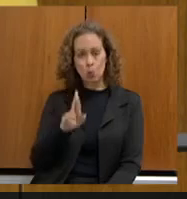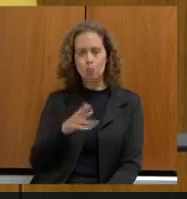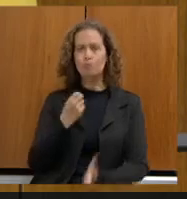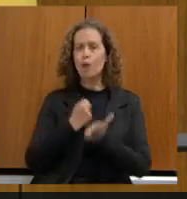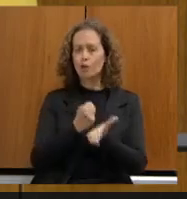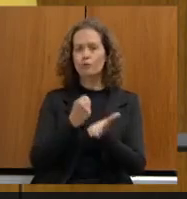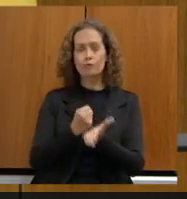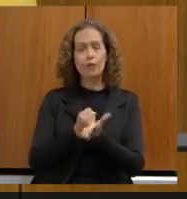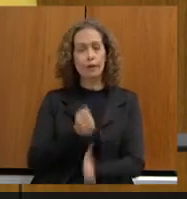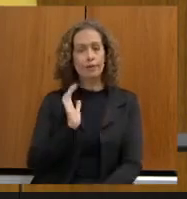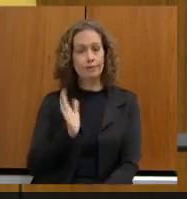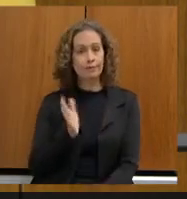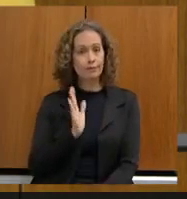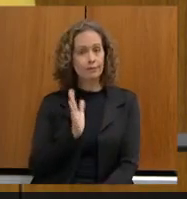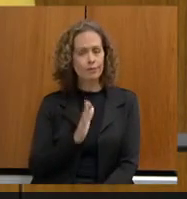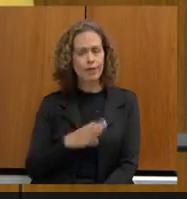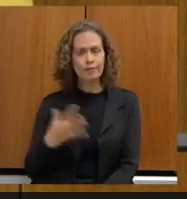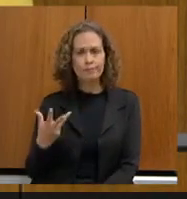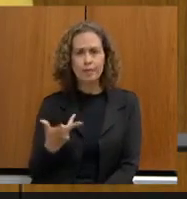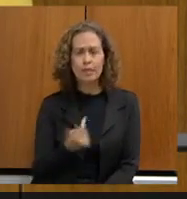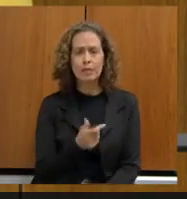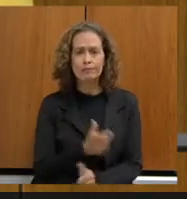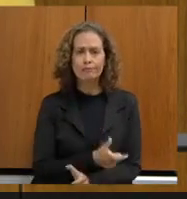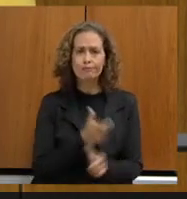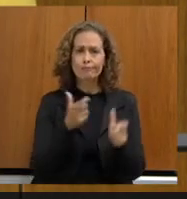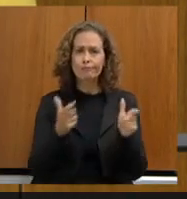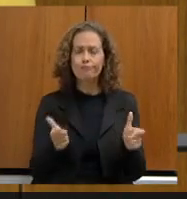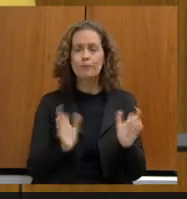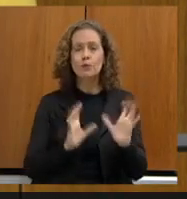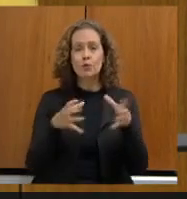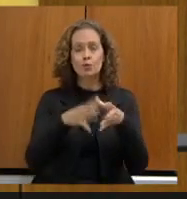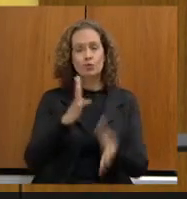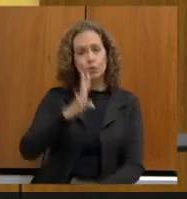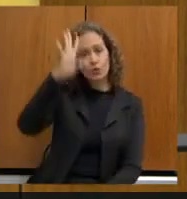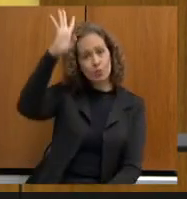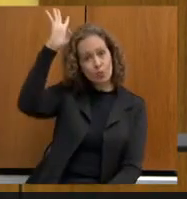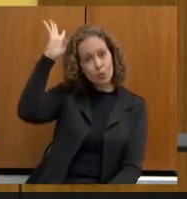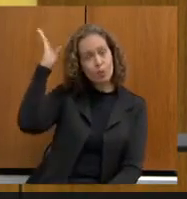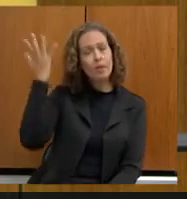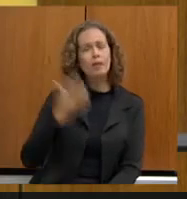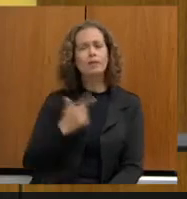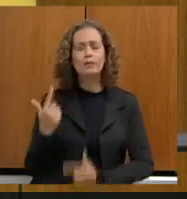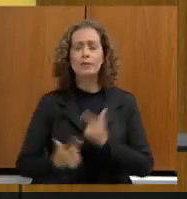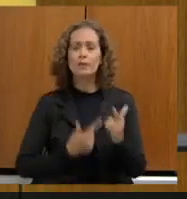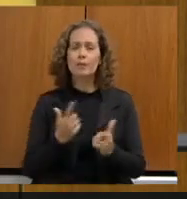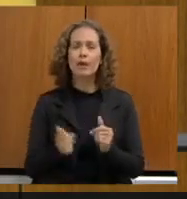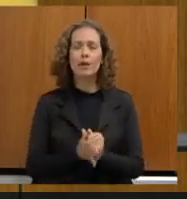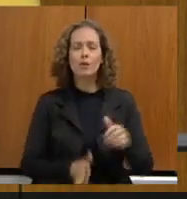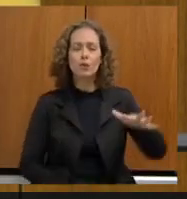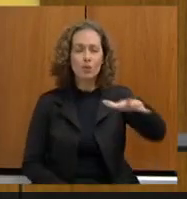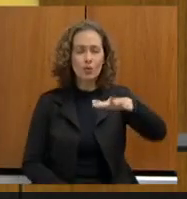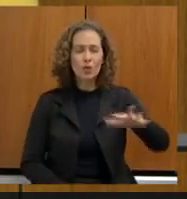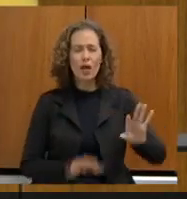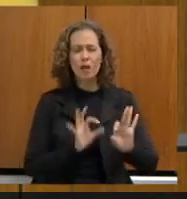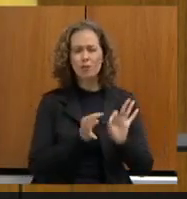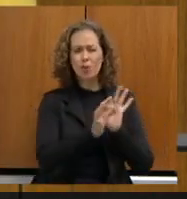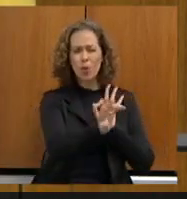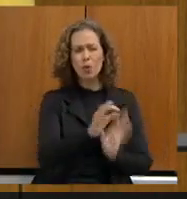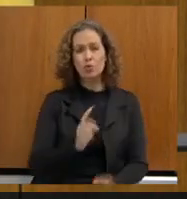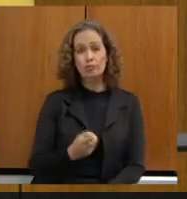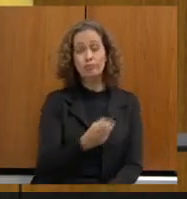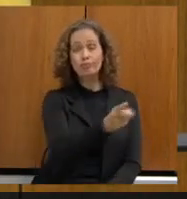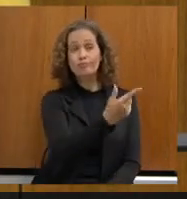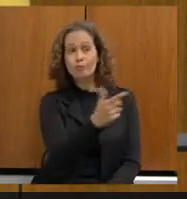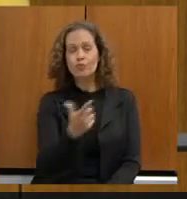excelente expansão dos Bombeiros que atinge uma área e ficava muito distante né